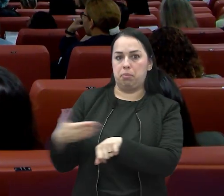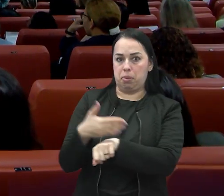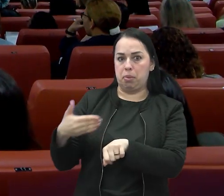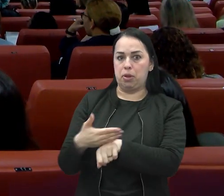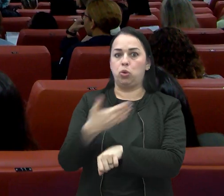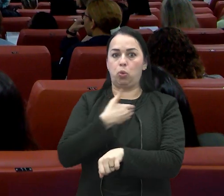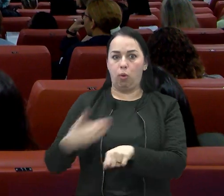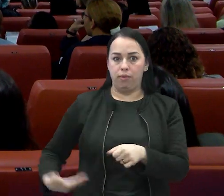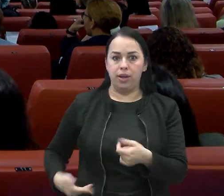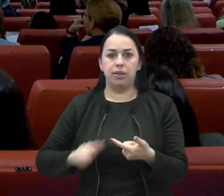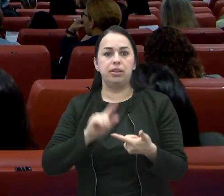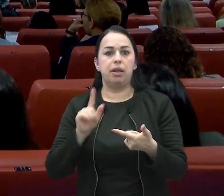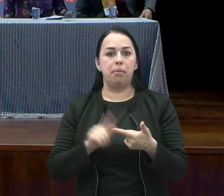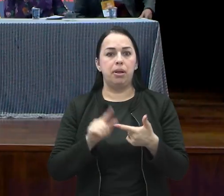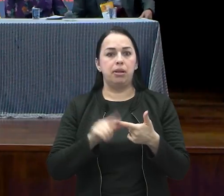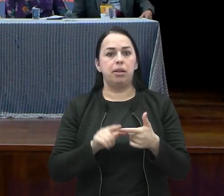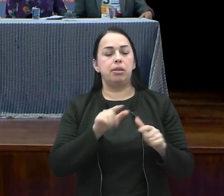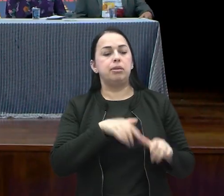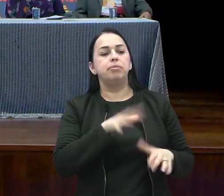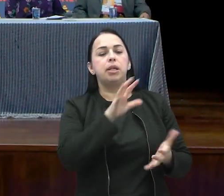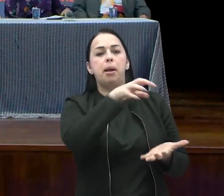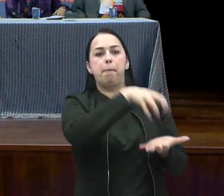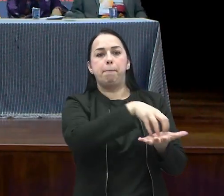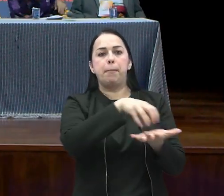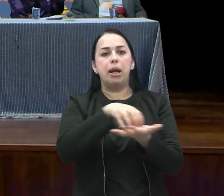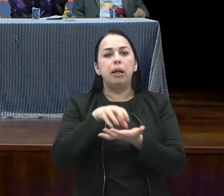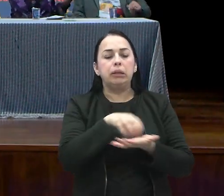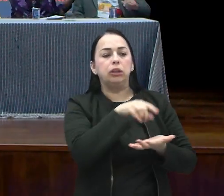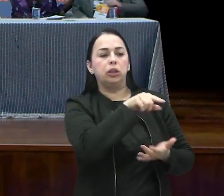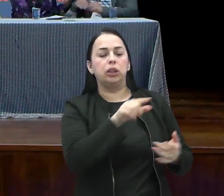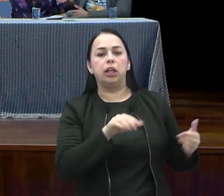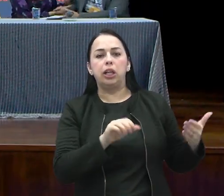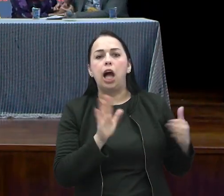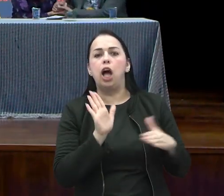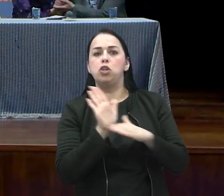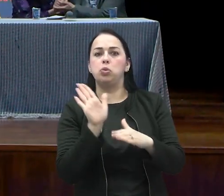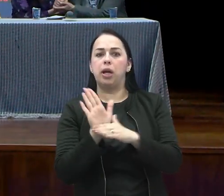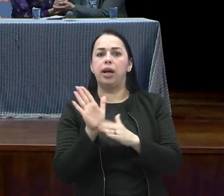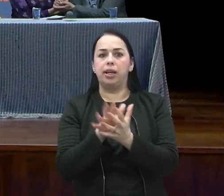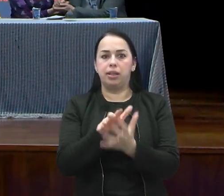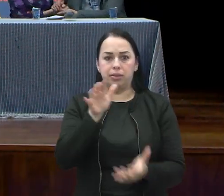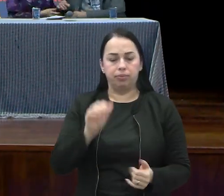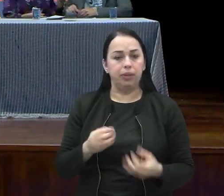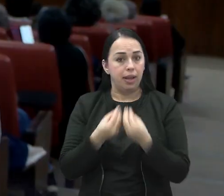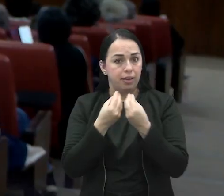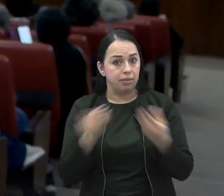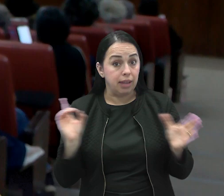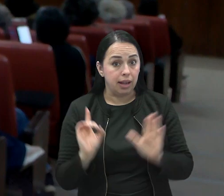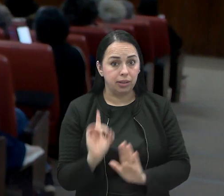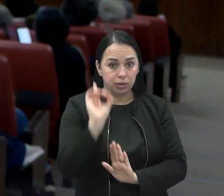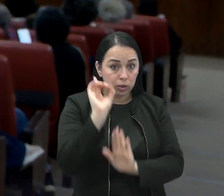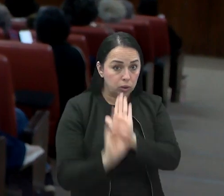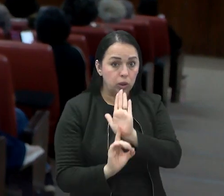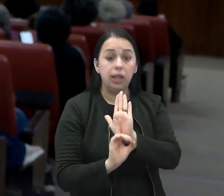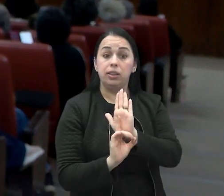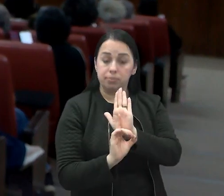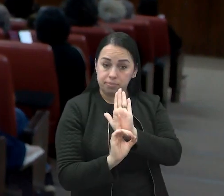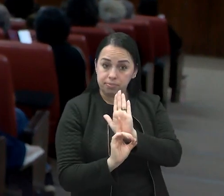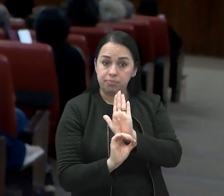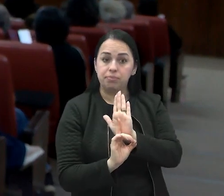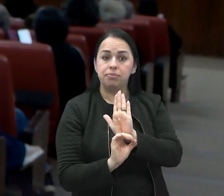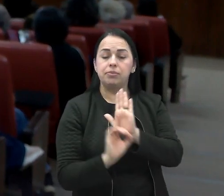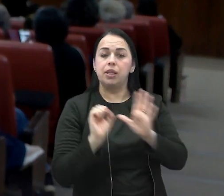de representantes do poder público e membros de instituições que atuam em favor dos idosos. Garantir aos